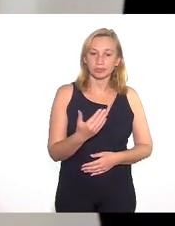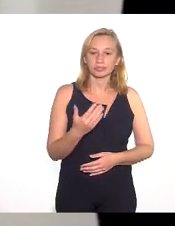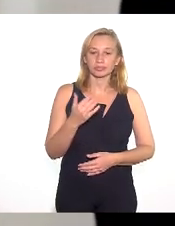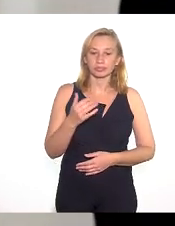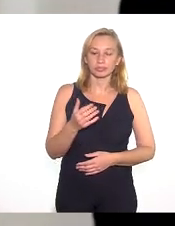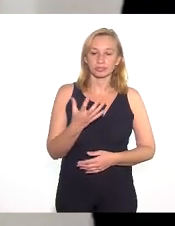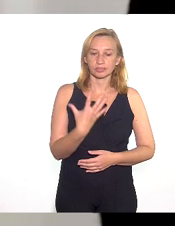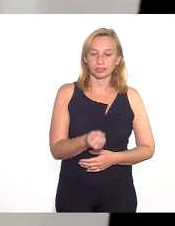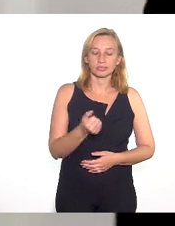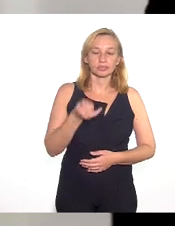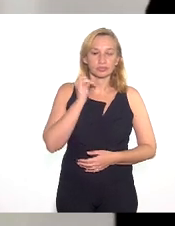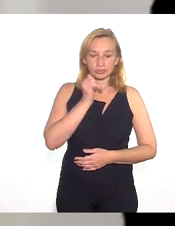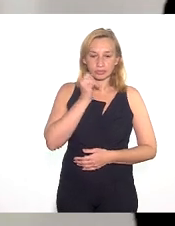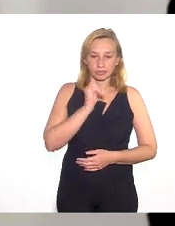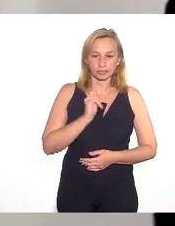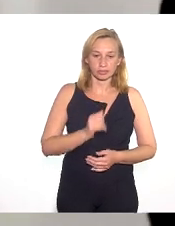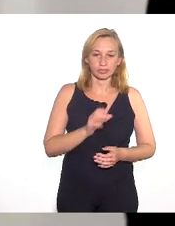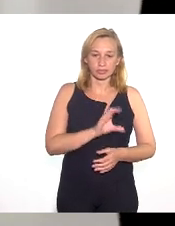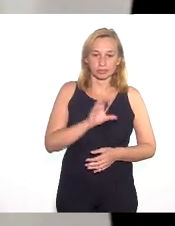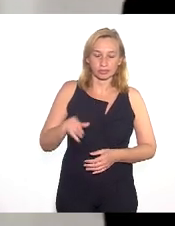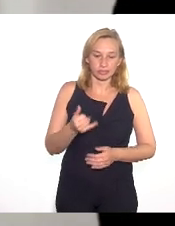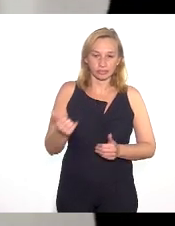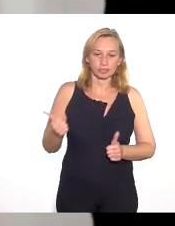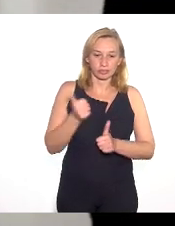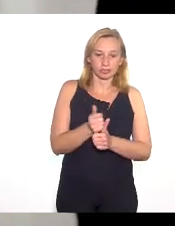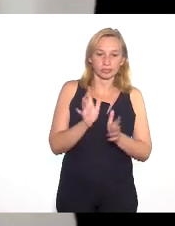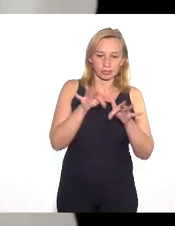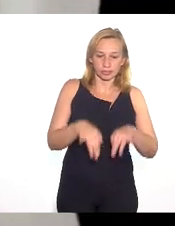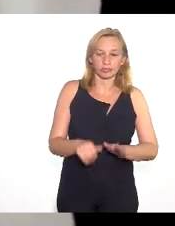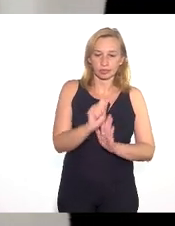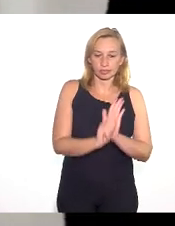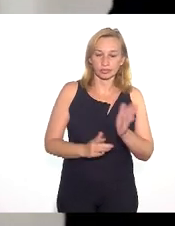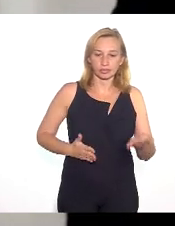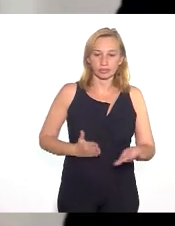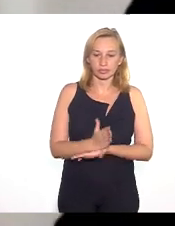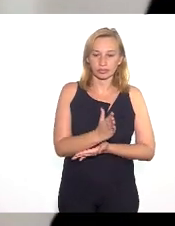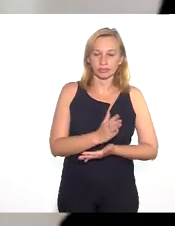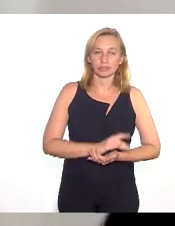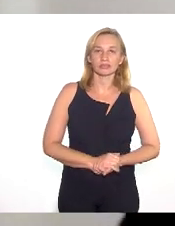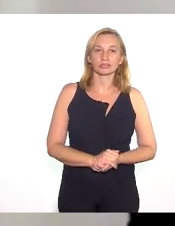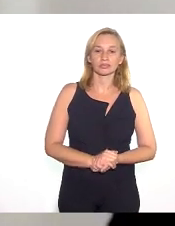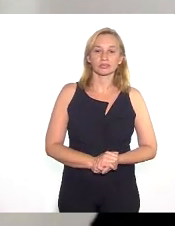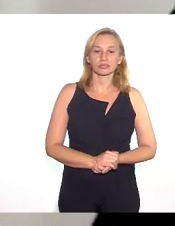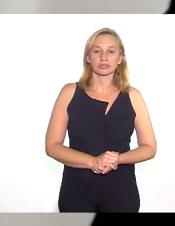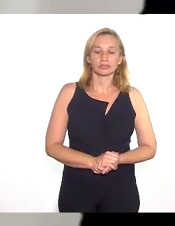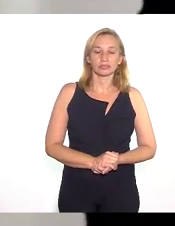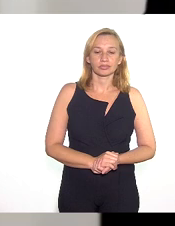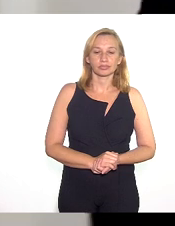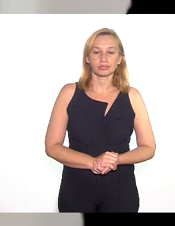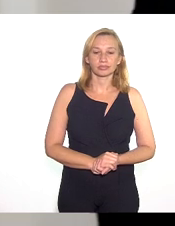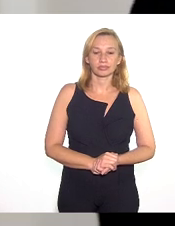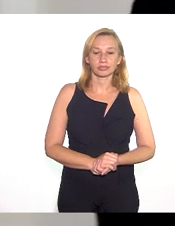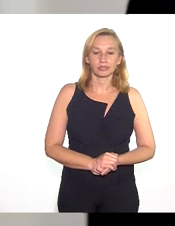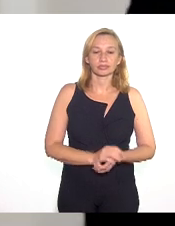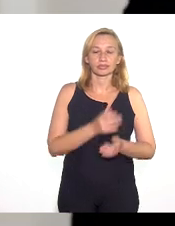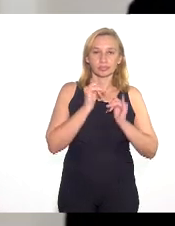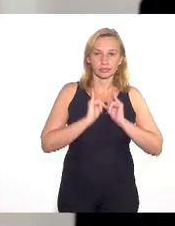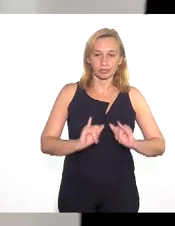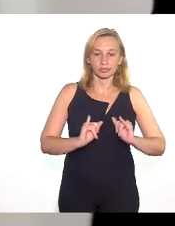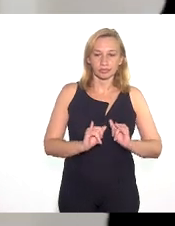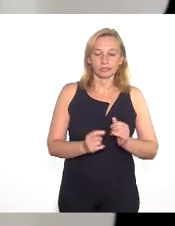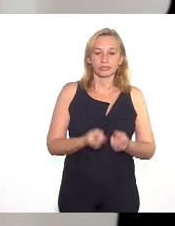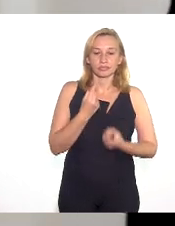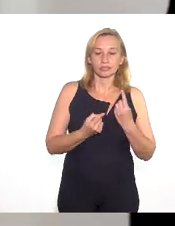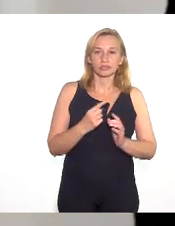o substitutivo da CCJ conforme a final de redação. Se os que aprovam permaneçam como estão, aprovado, vai autógrafo. Anuncio, em